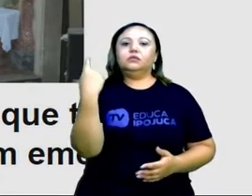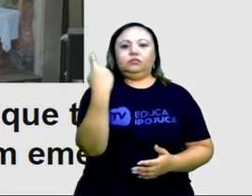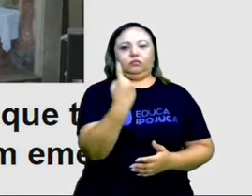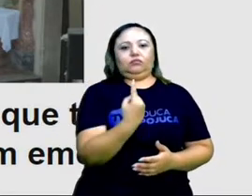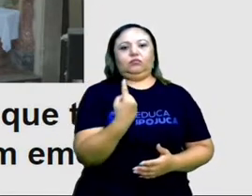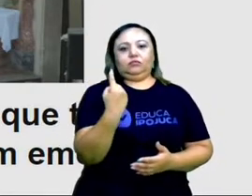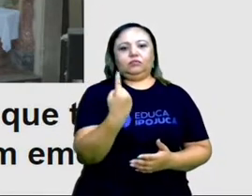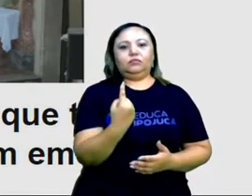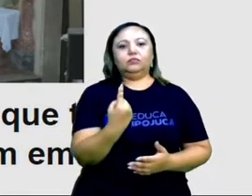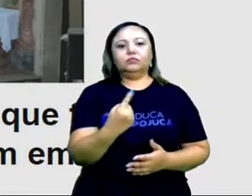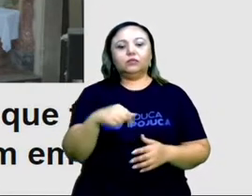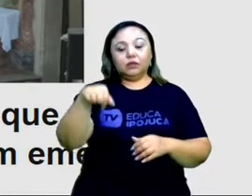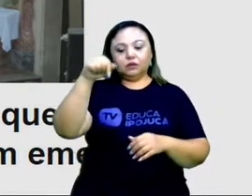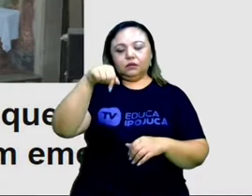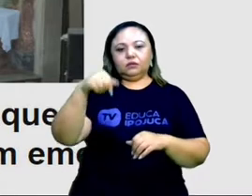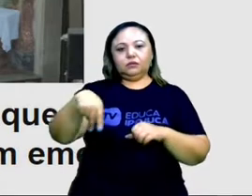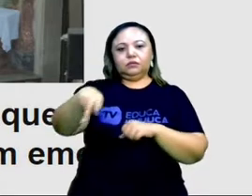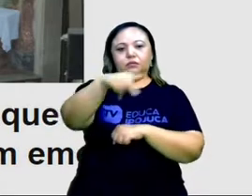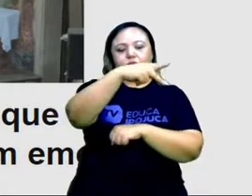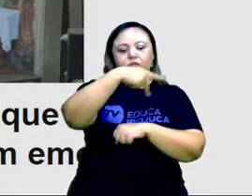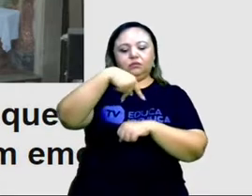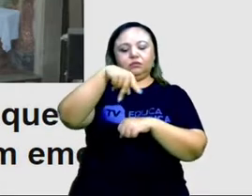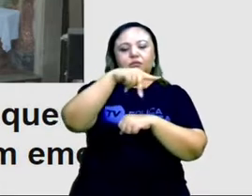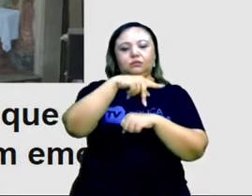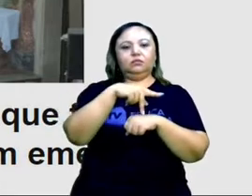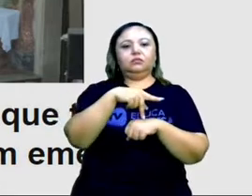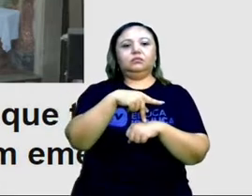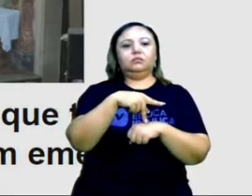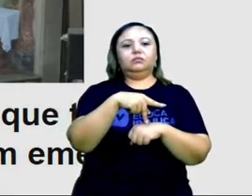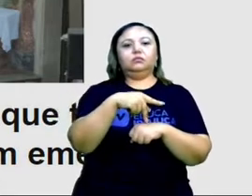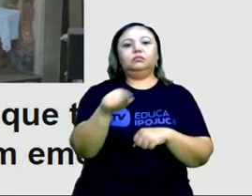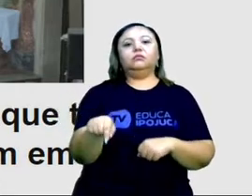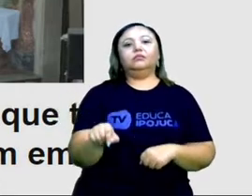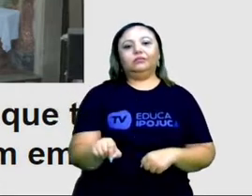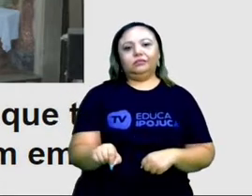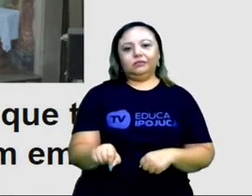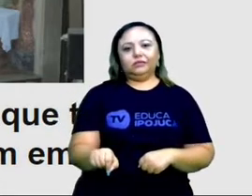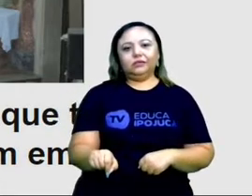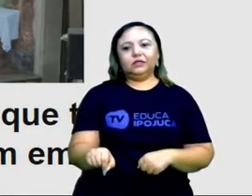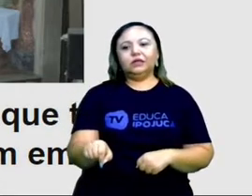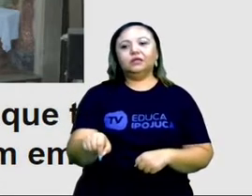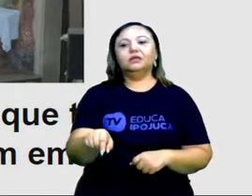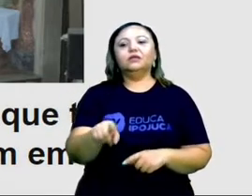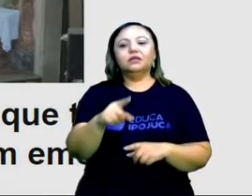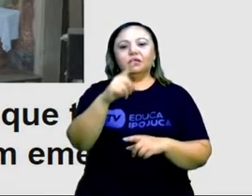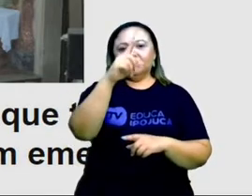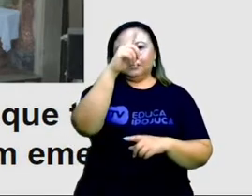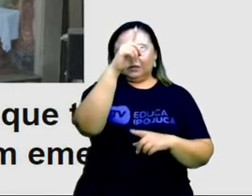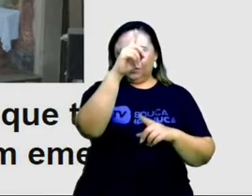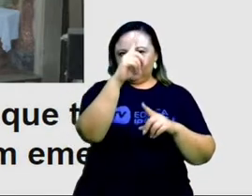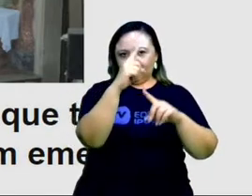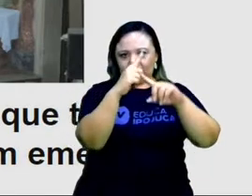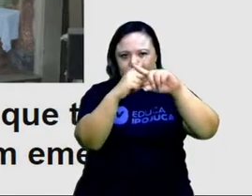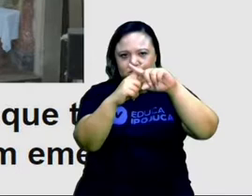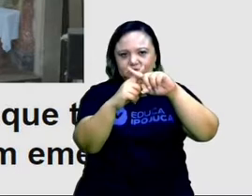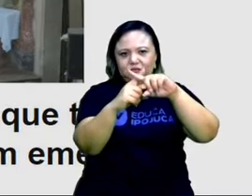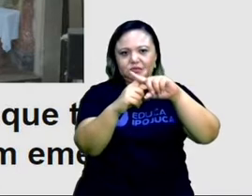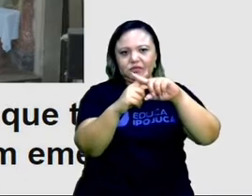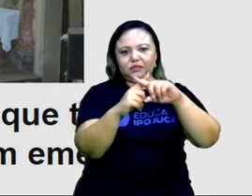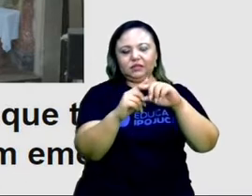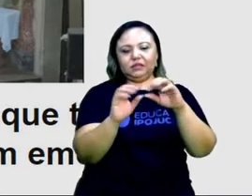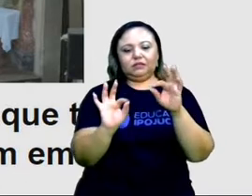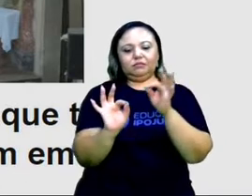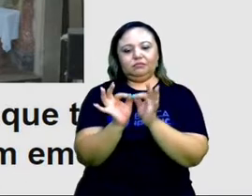E também imagina uma cruz sem nenhuma emenda. Parece até um milagre, não é isso?